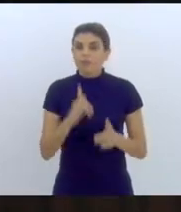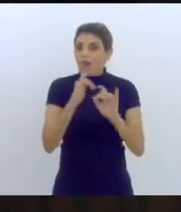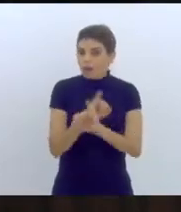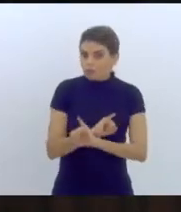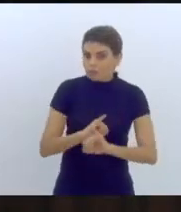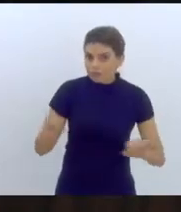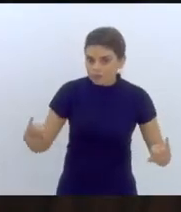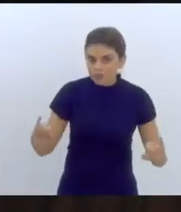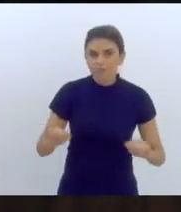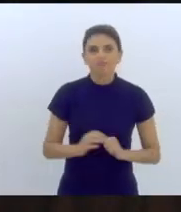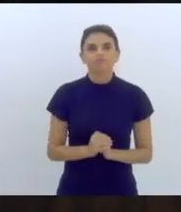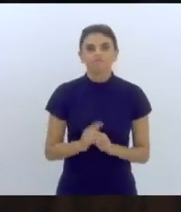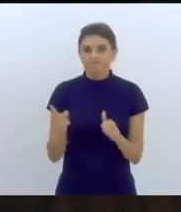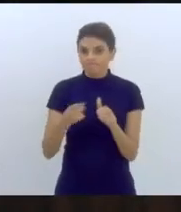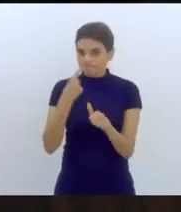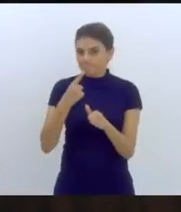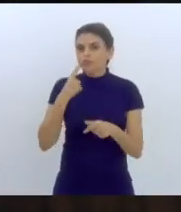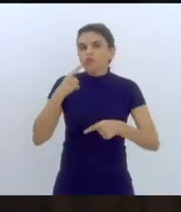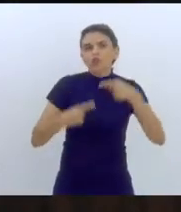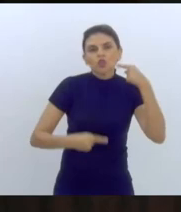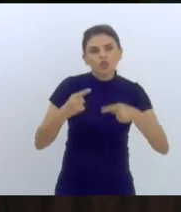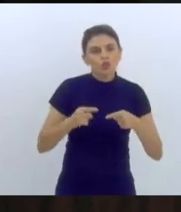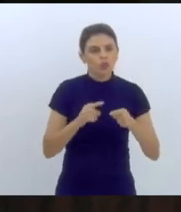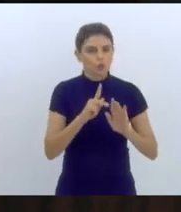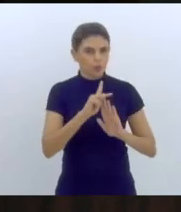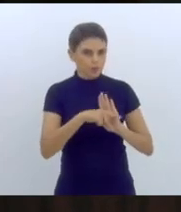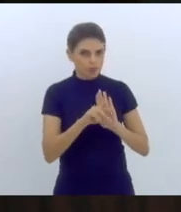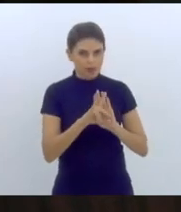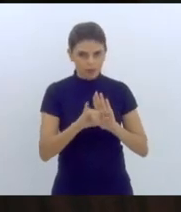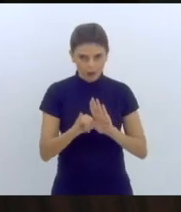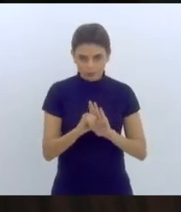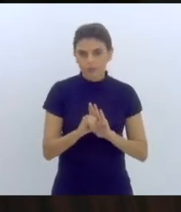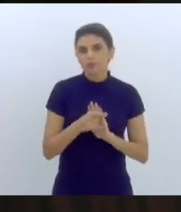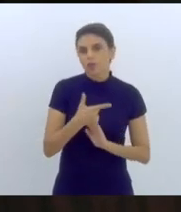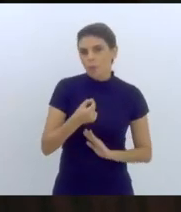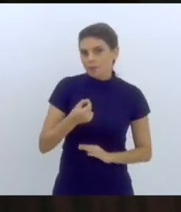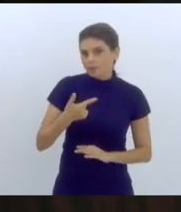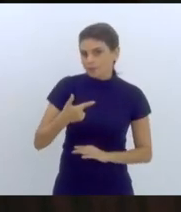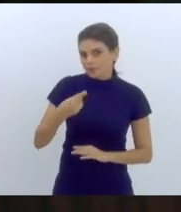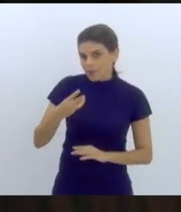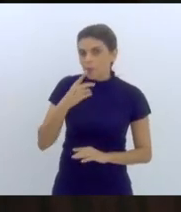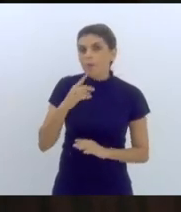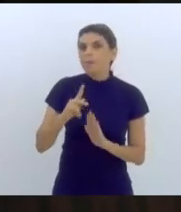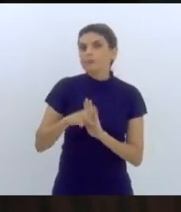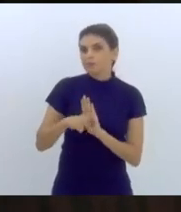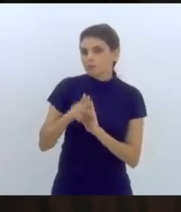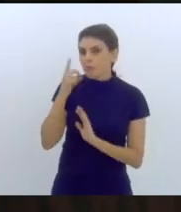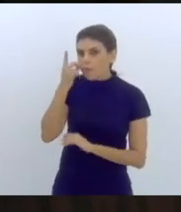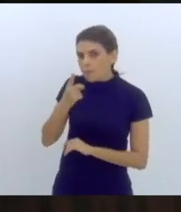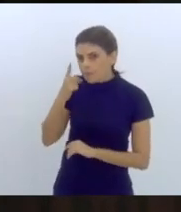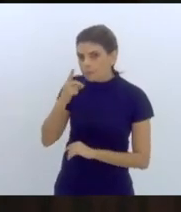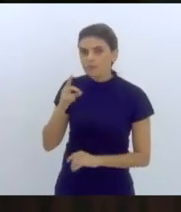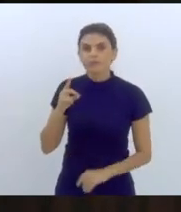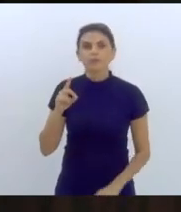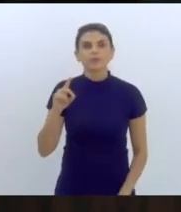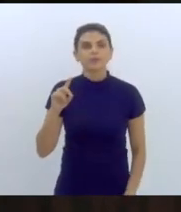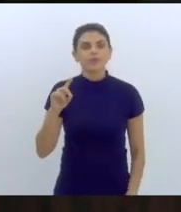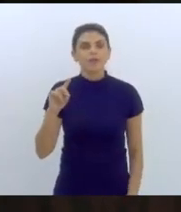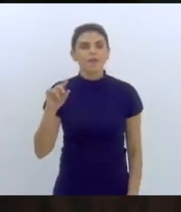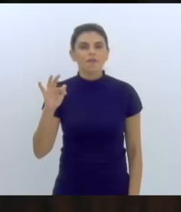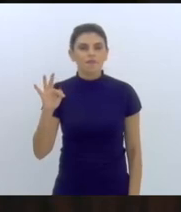Anuncio. Em primeira discussão, projeto de lei 2561 de 2013, de autoria do deputado Fábio Silva, que estabelece